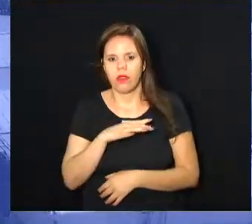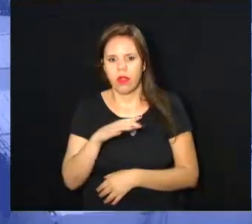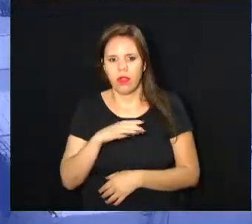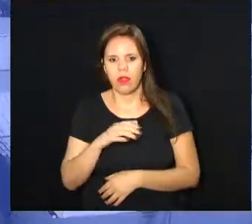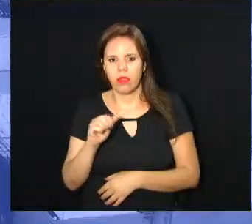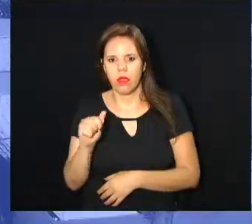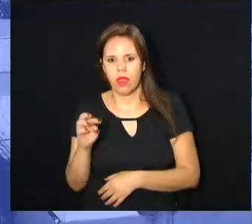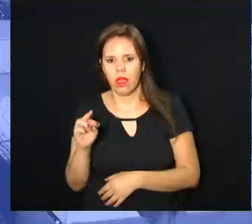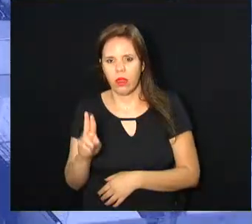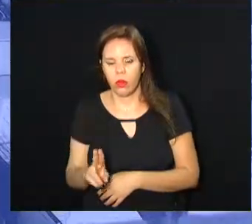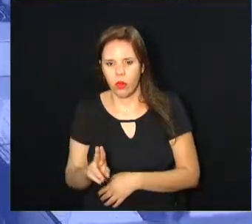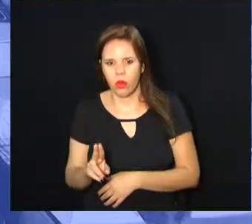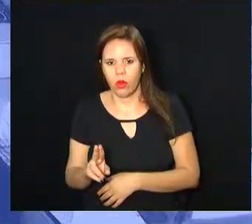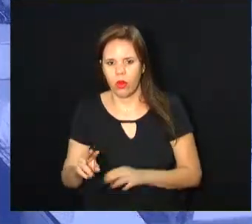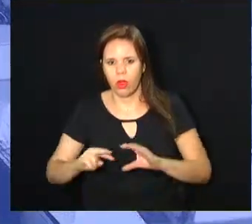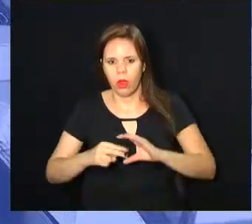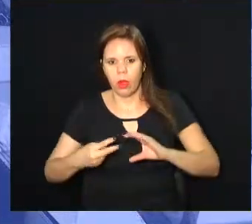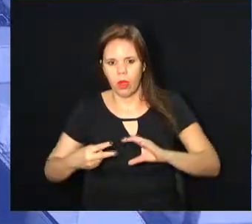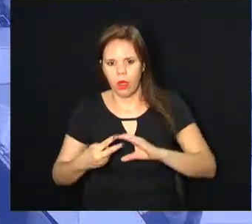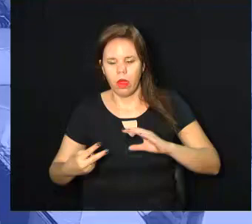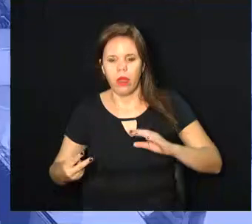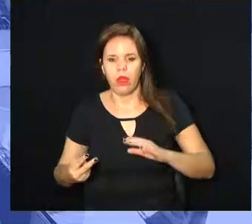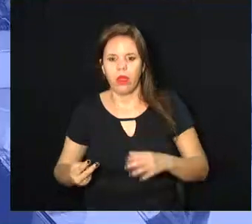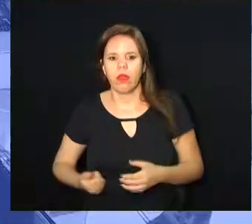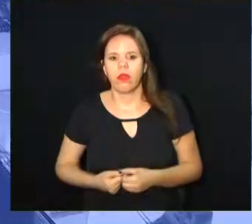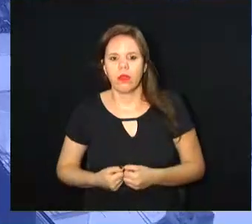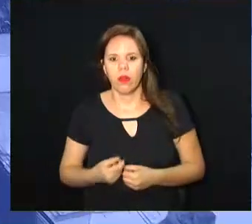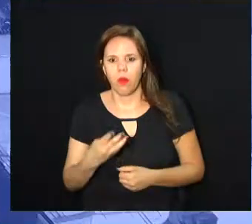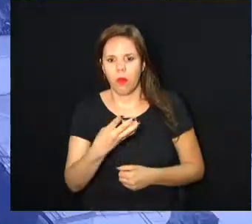mais barata. A câmara custa R$